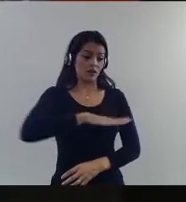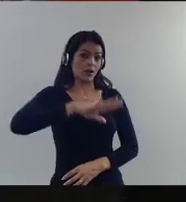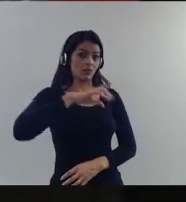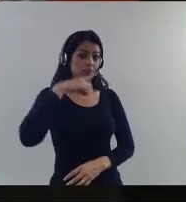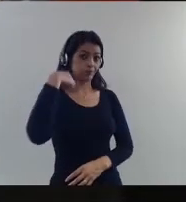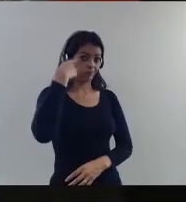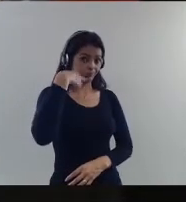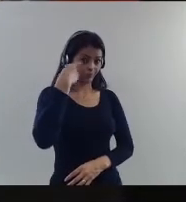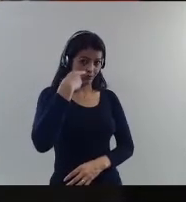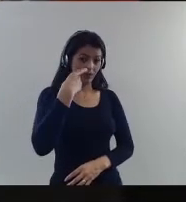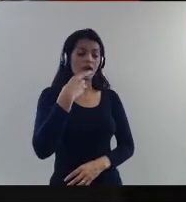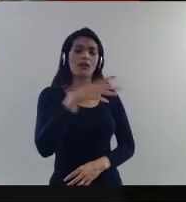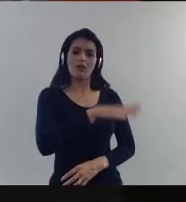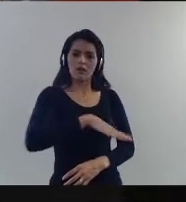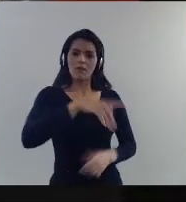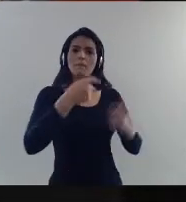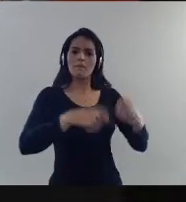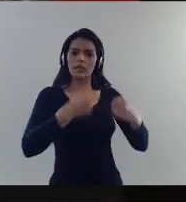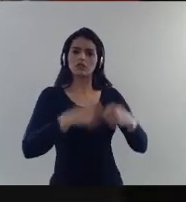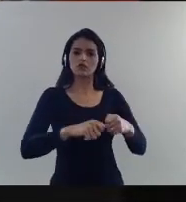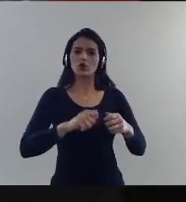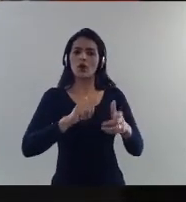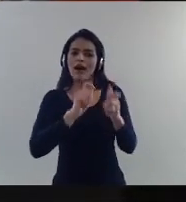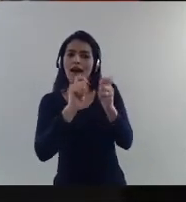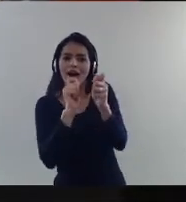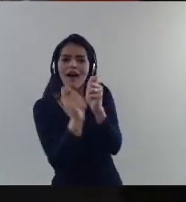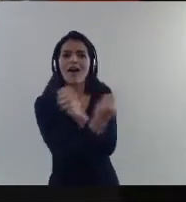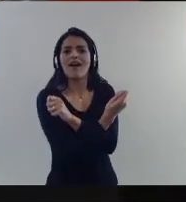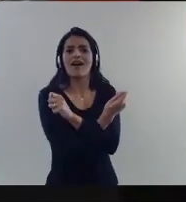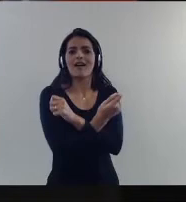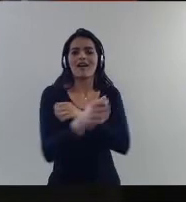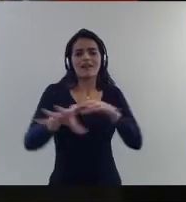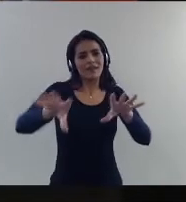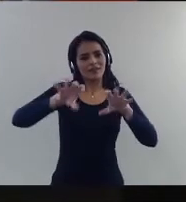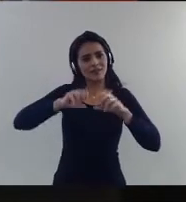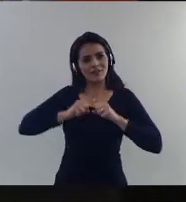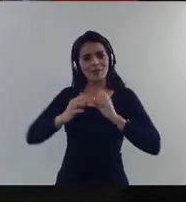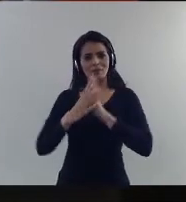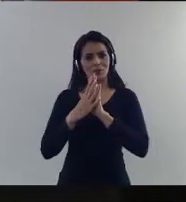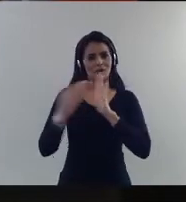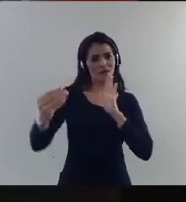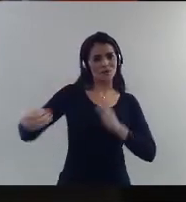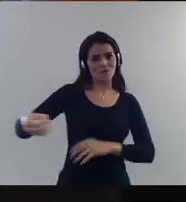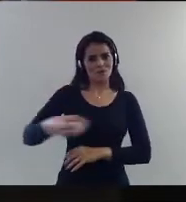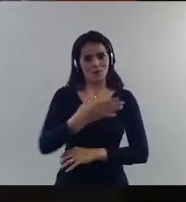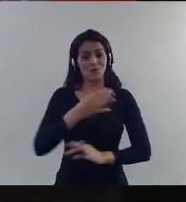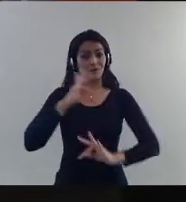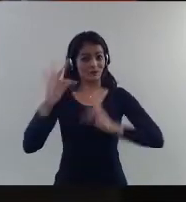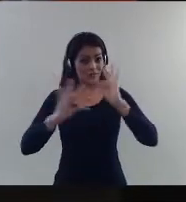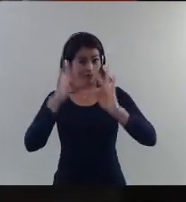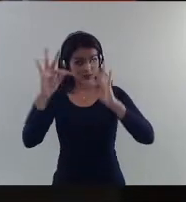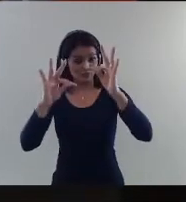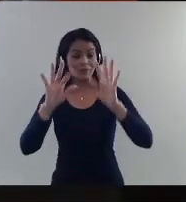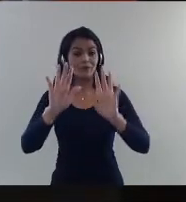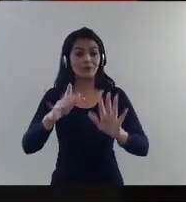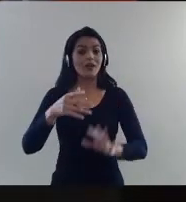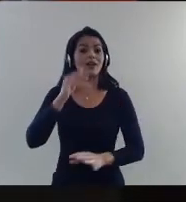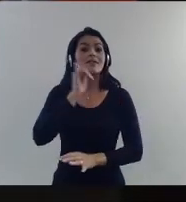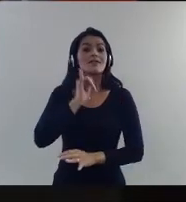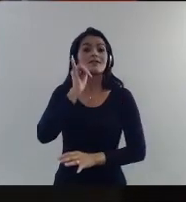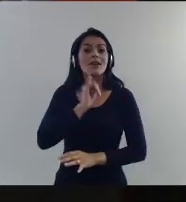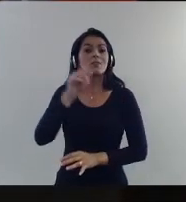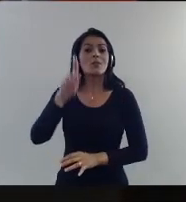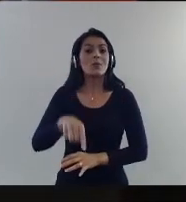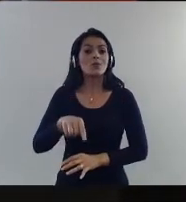ela precisou se encaixar nesse novo modelo, né? E não você trouxe um exemplo interessante, né? Que é